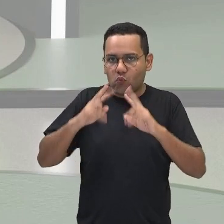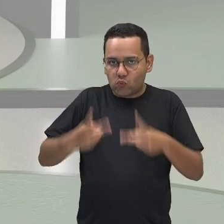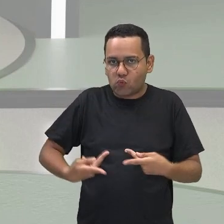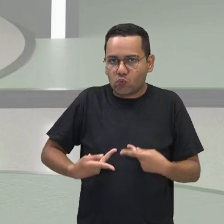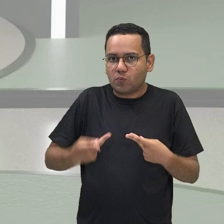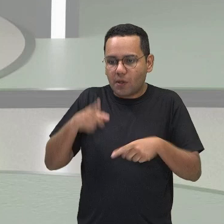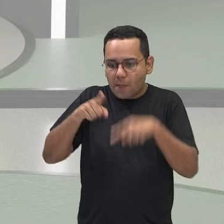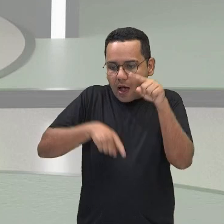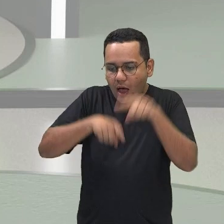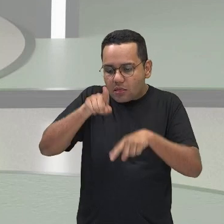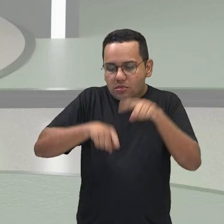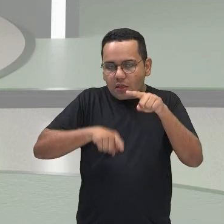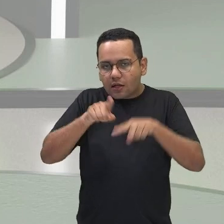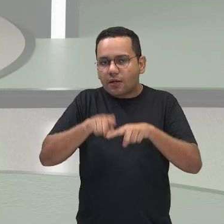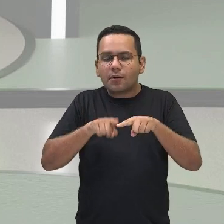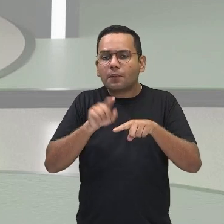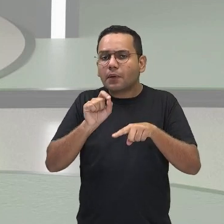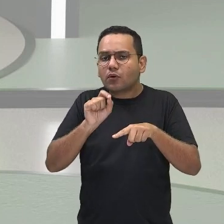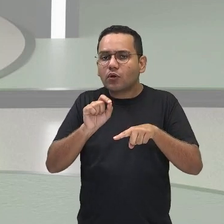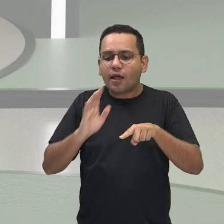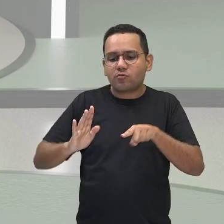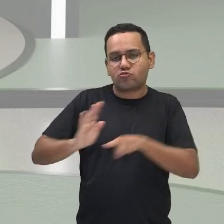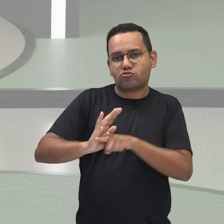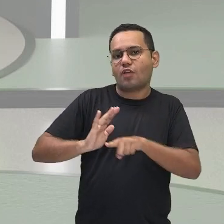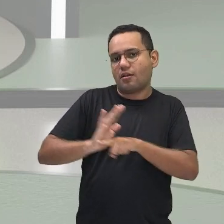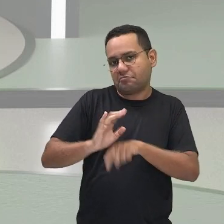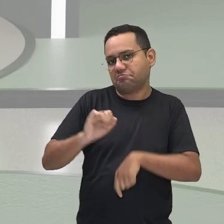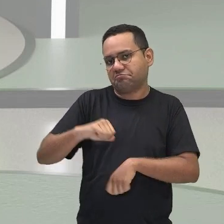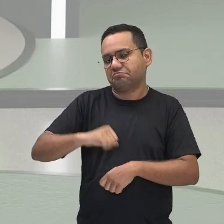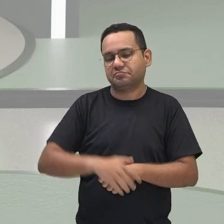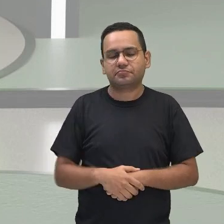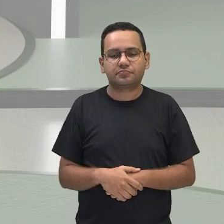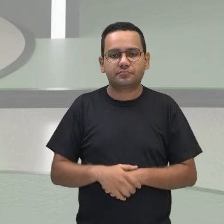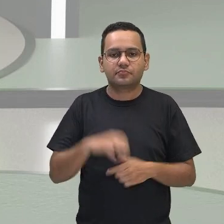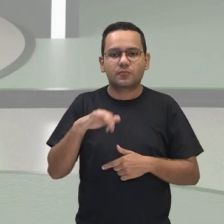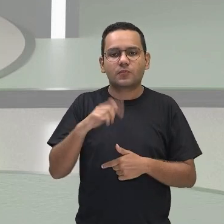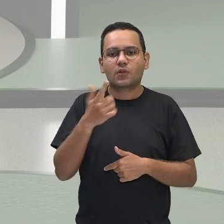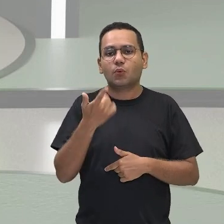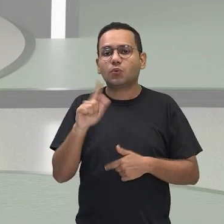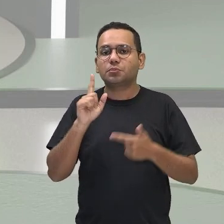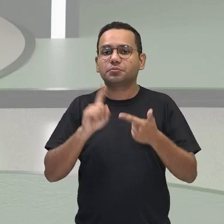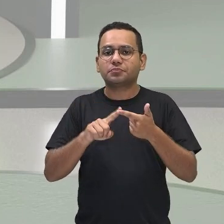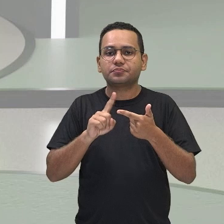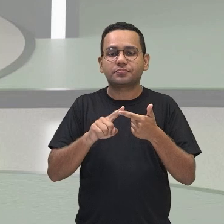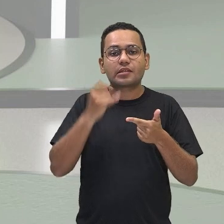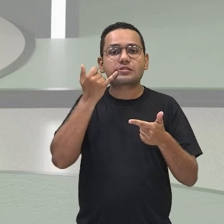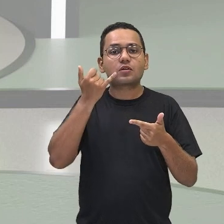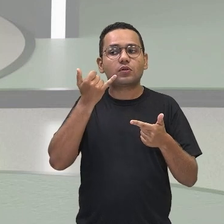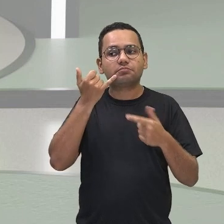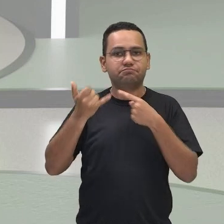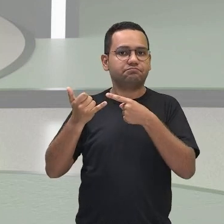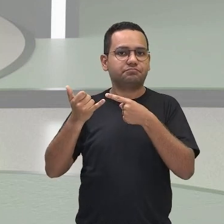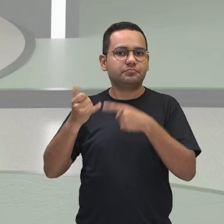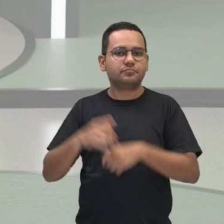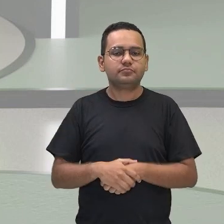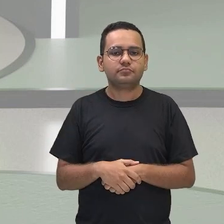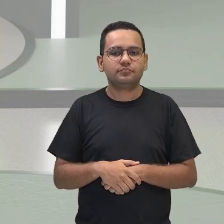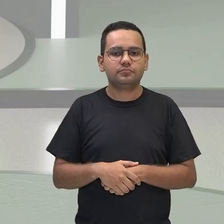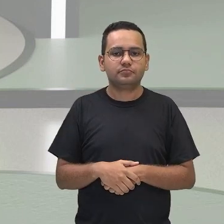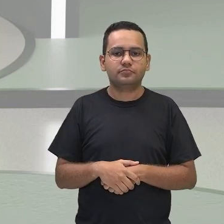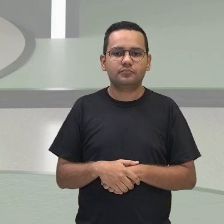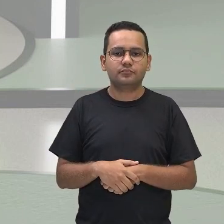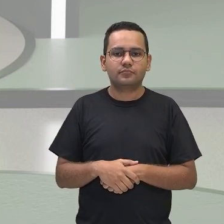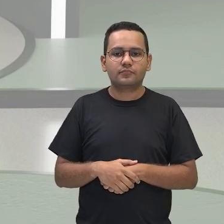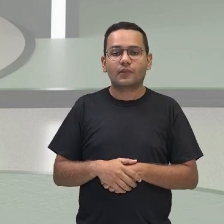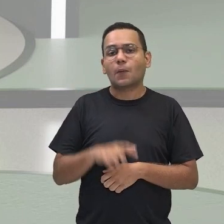para servir o homem também. Um outro exemplo, o nosso celular, que funciona com uma